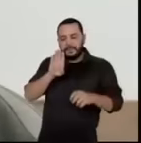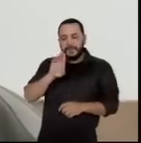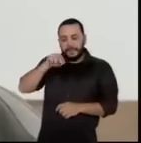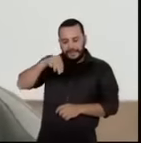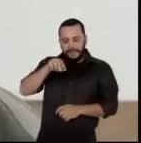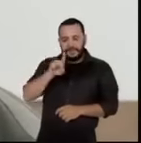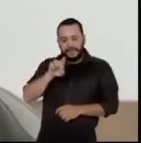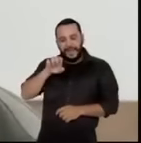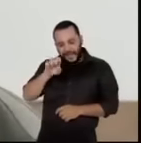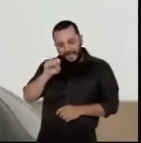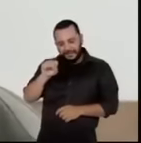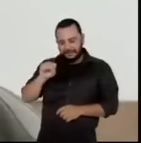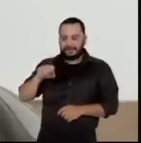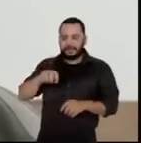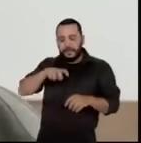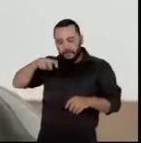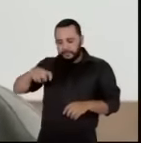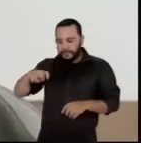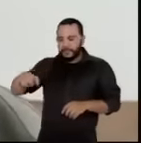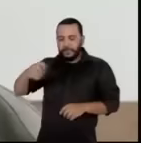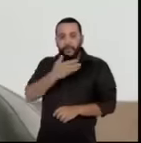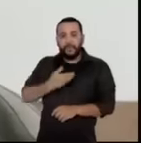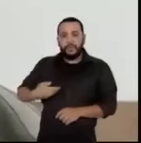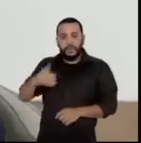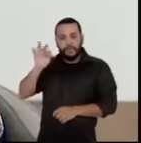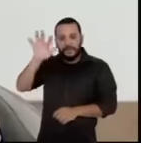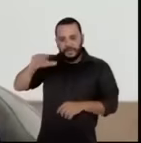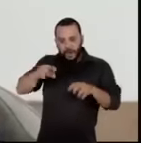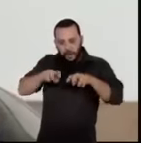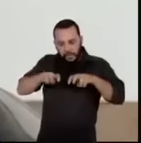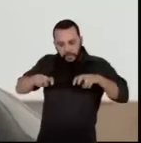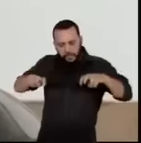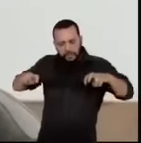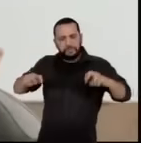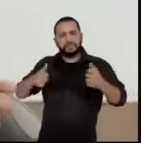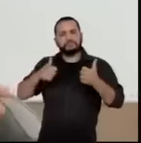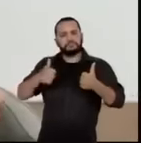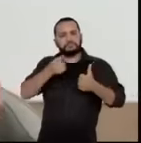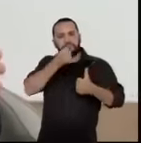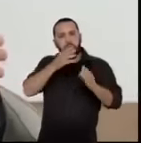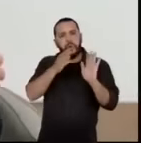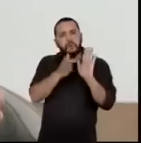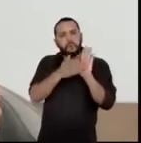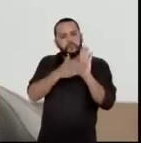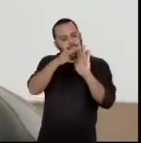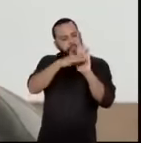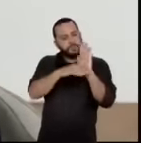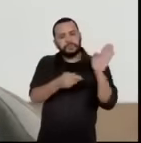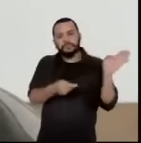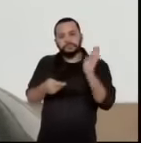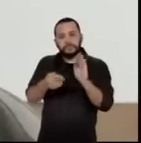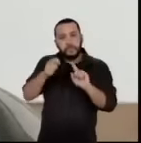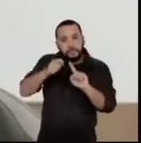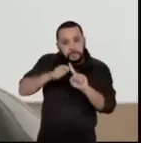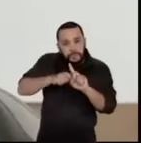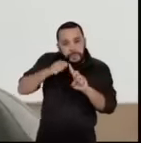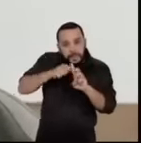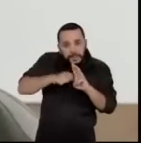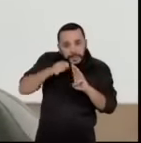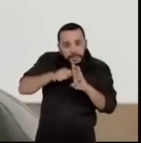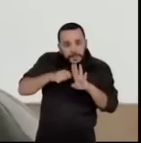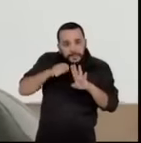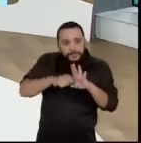e as demais para o governo federal. Grupo esse que, na nossa proposta, se reuniria mensalmente com a equipe